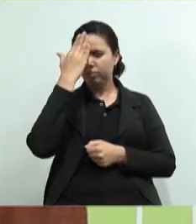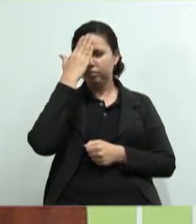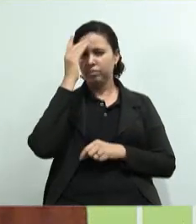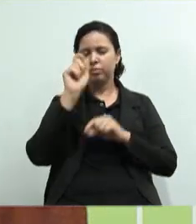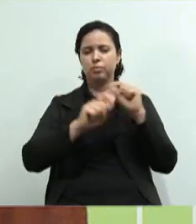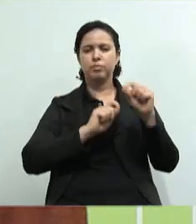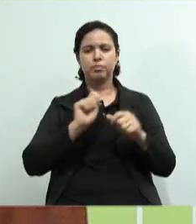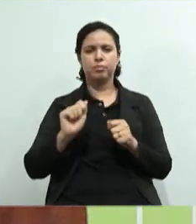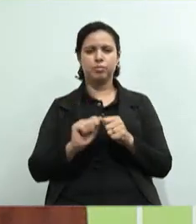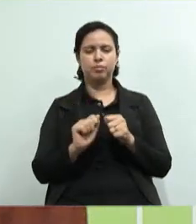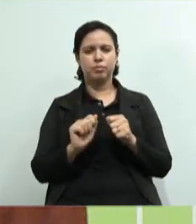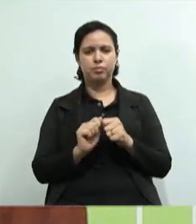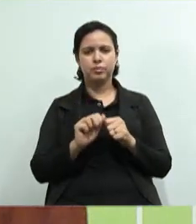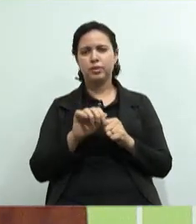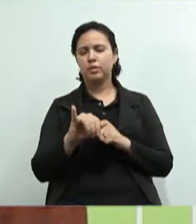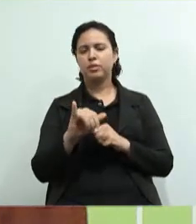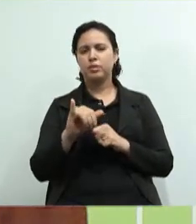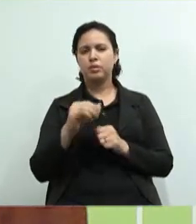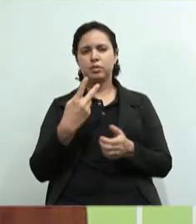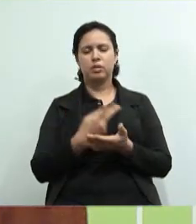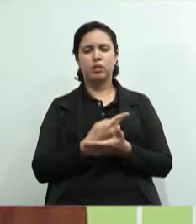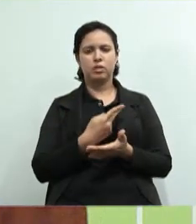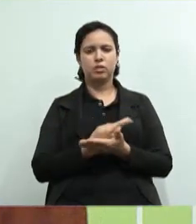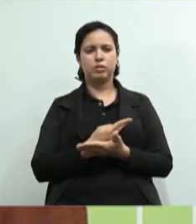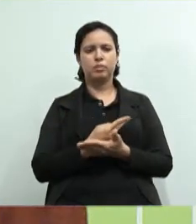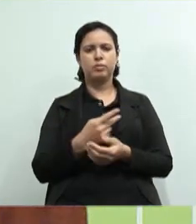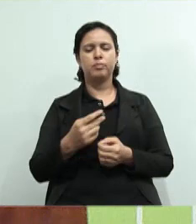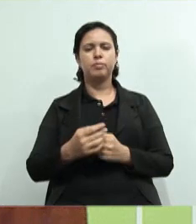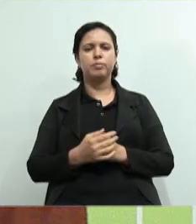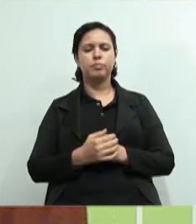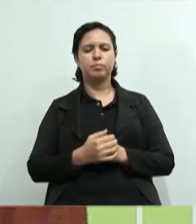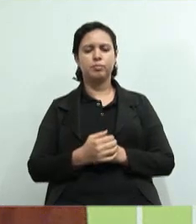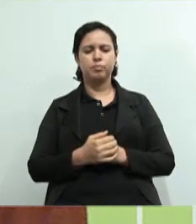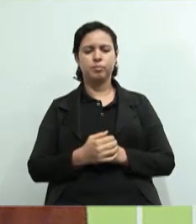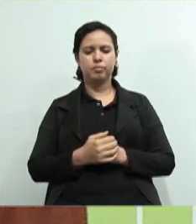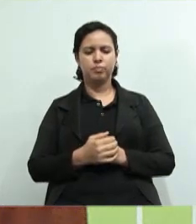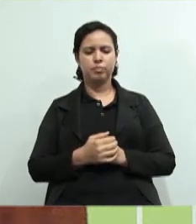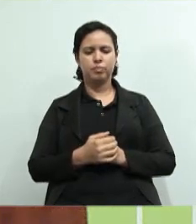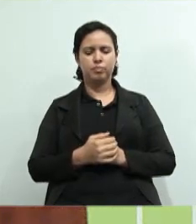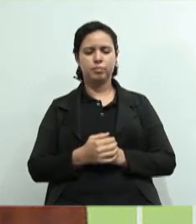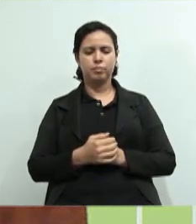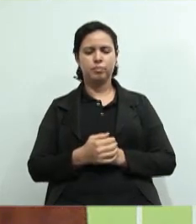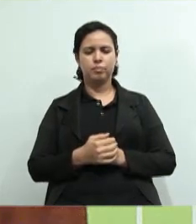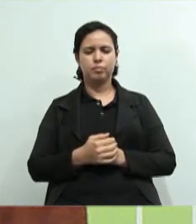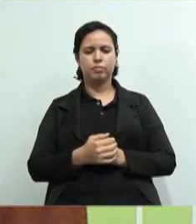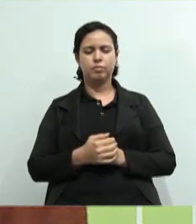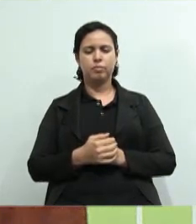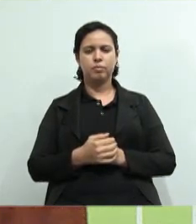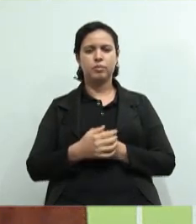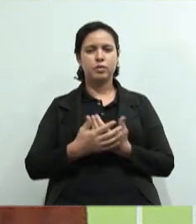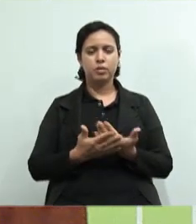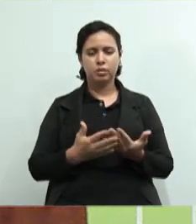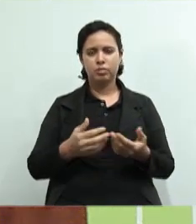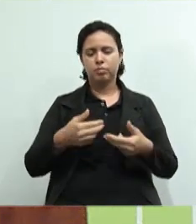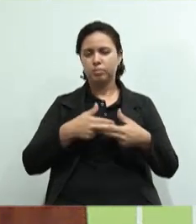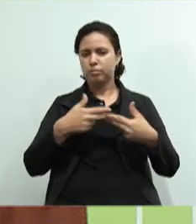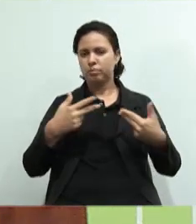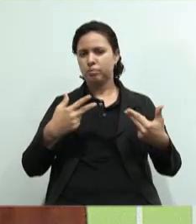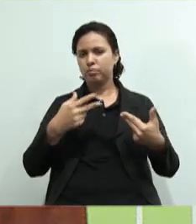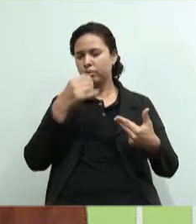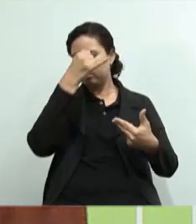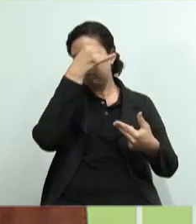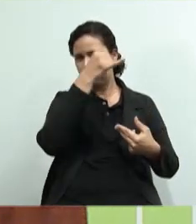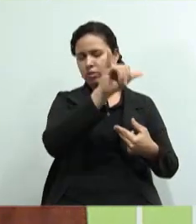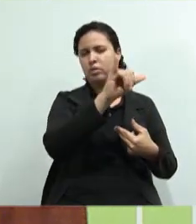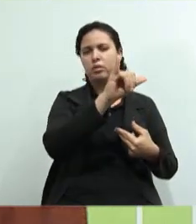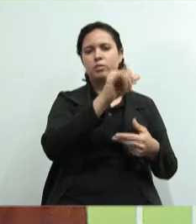que fazer se não estiver dando certo, né? Ações corretivas e preventivas.